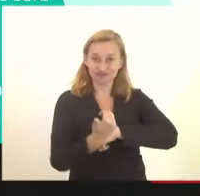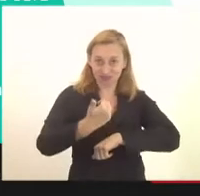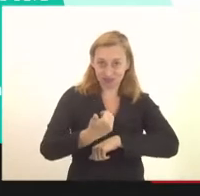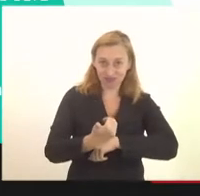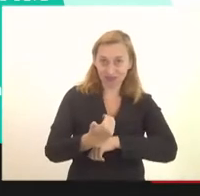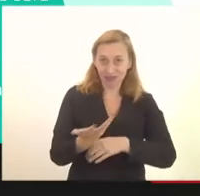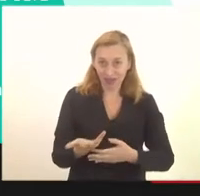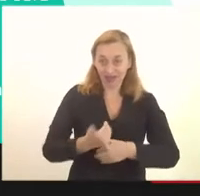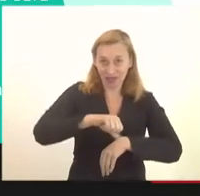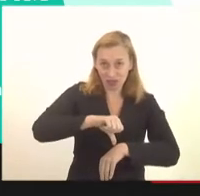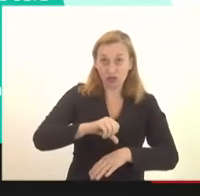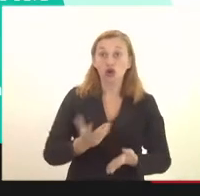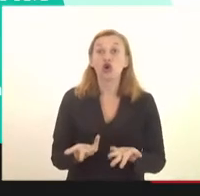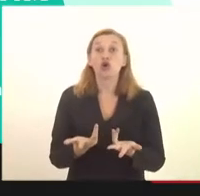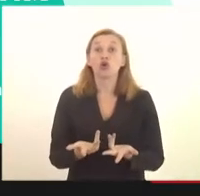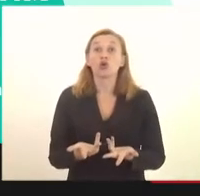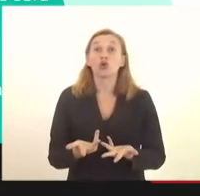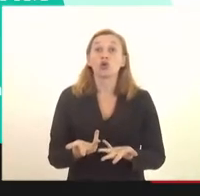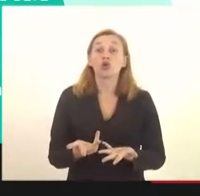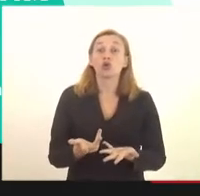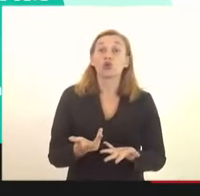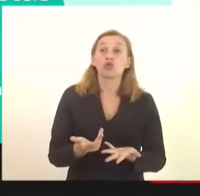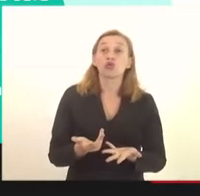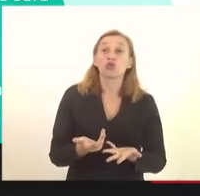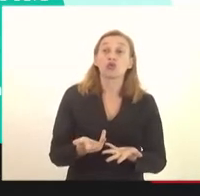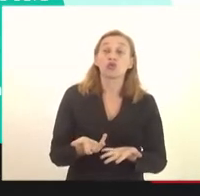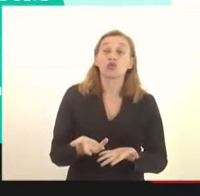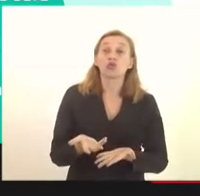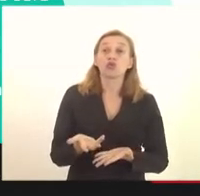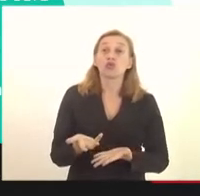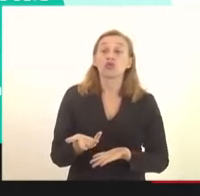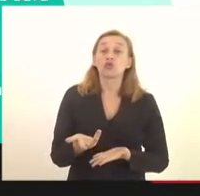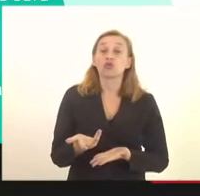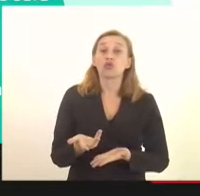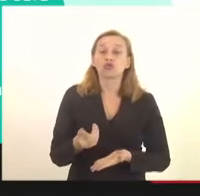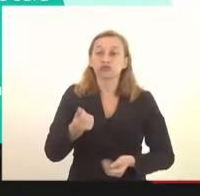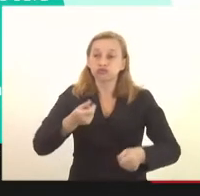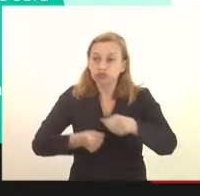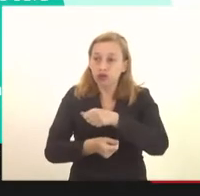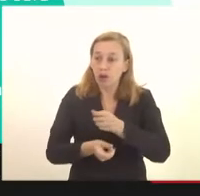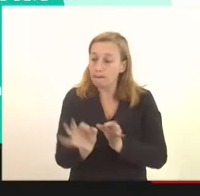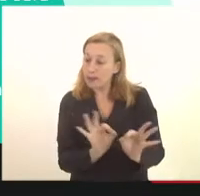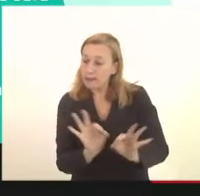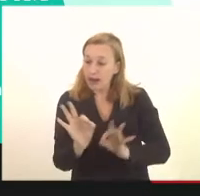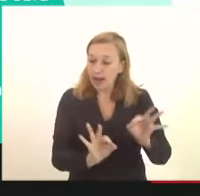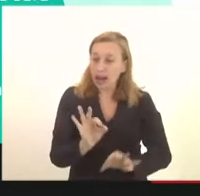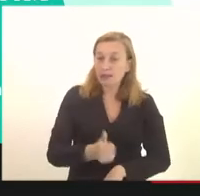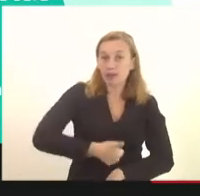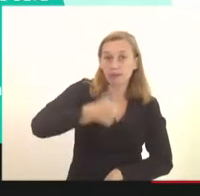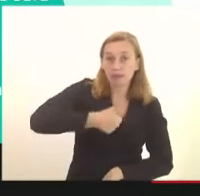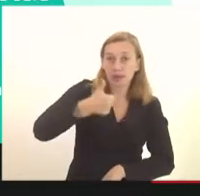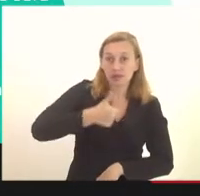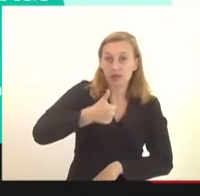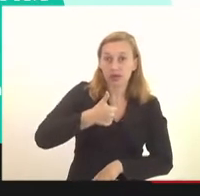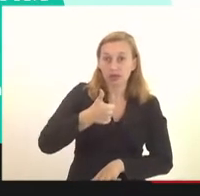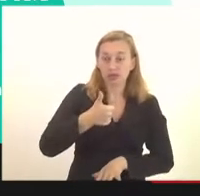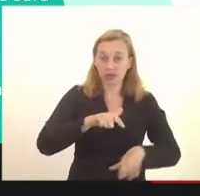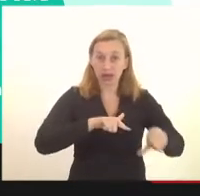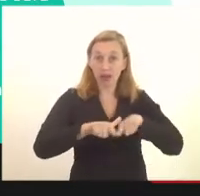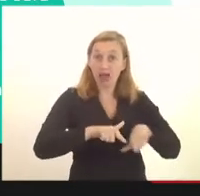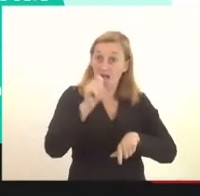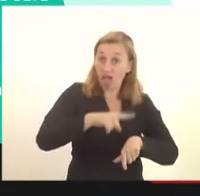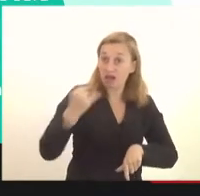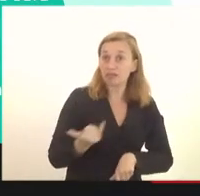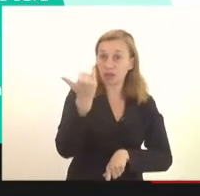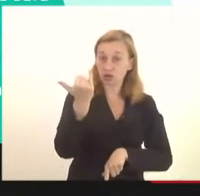operações, o consórcio conseguiu se preparar para fazer essa primeira perfuração. É um poço muito importante,